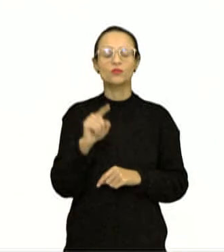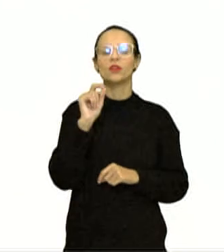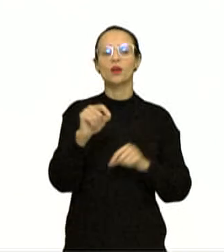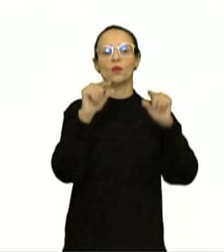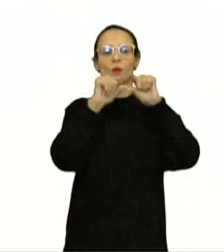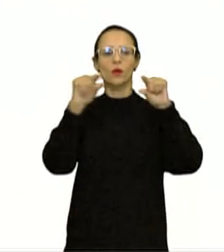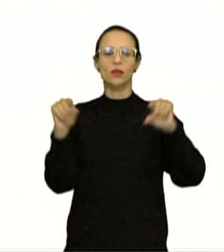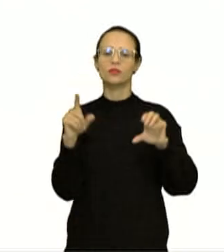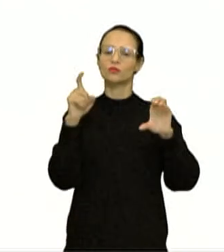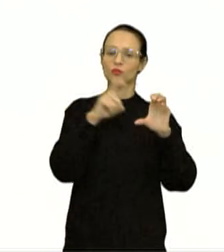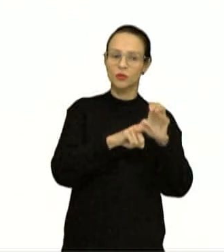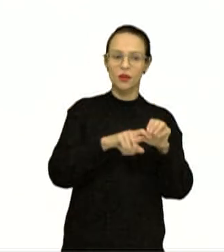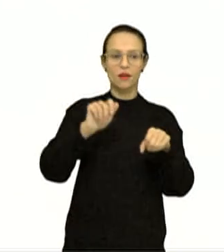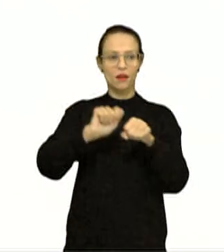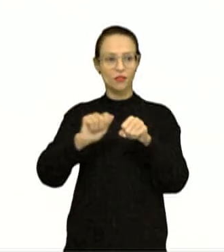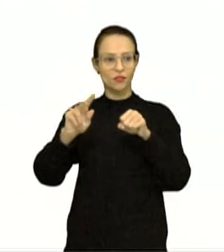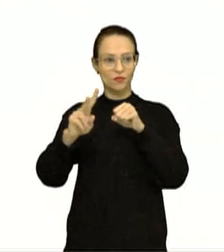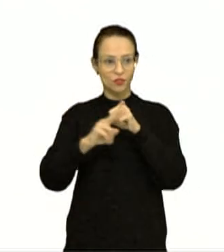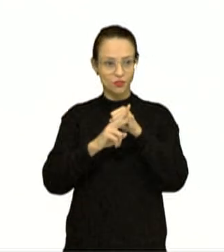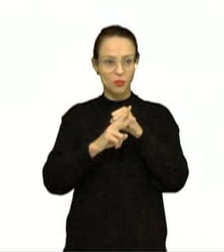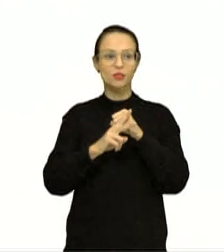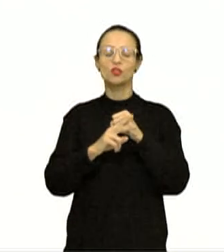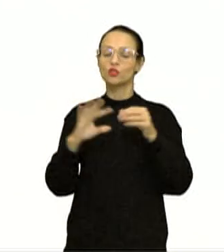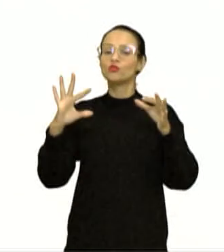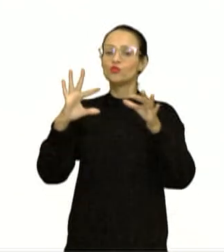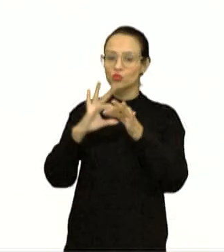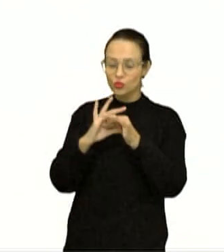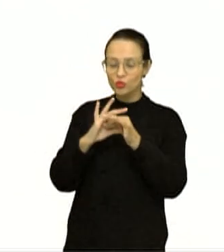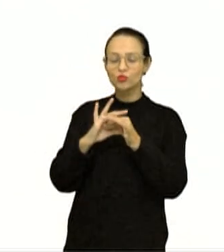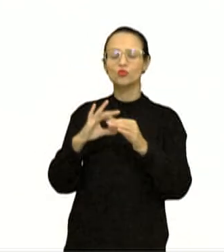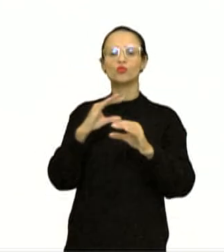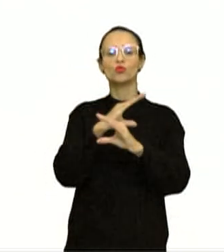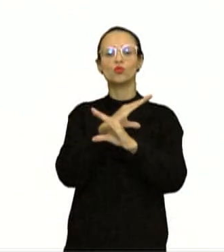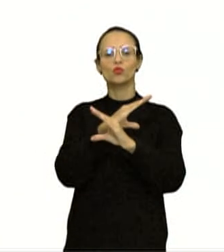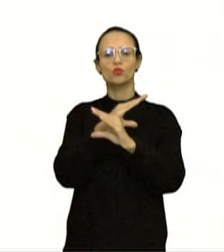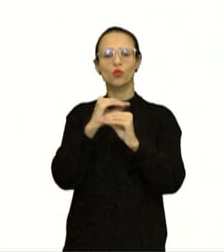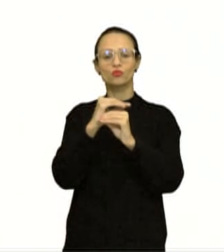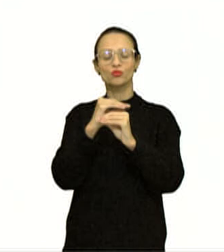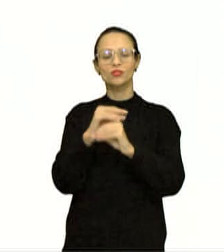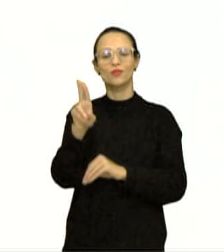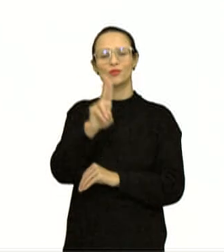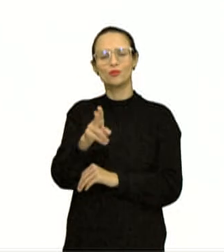orações subordinadas adverbiais com conjunções de uso frequente.